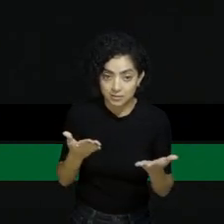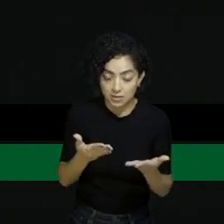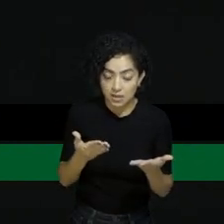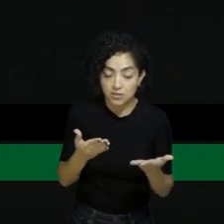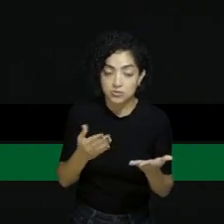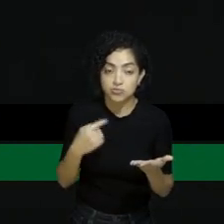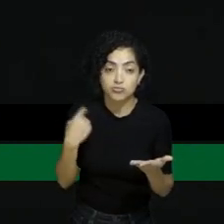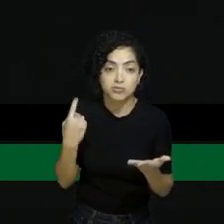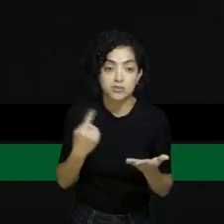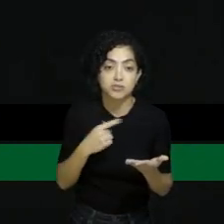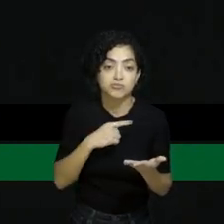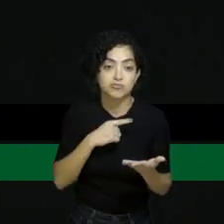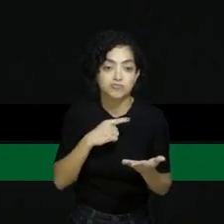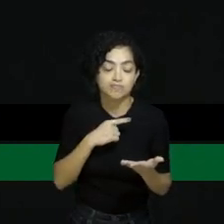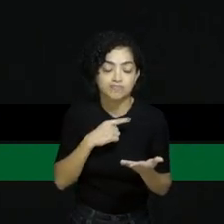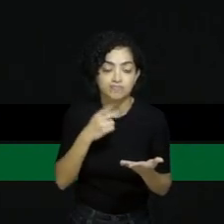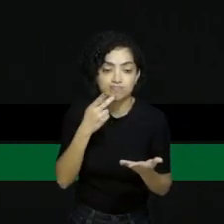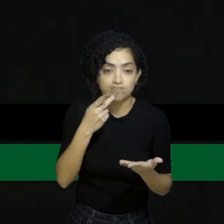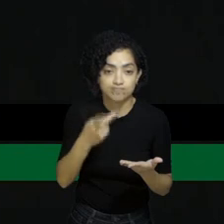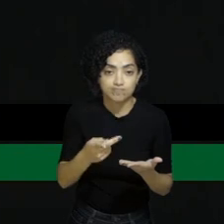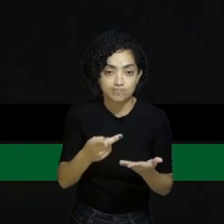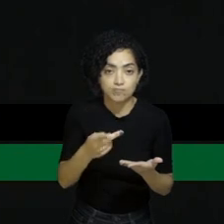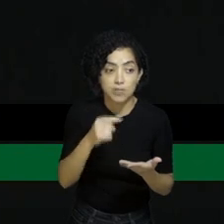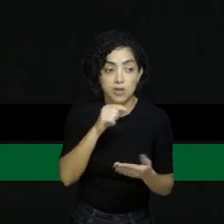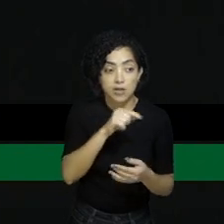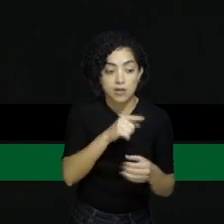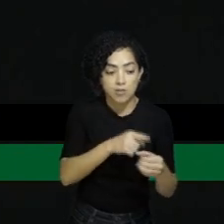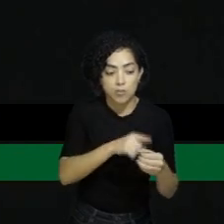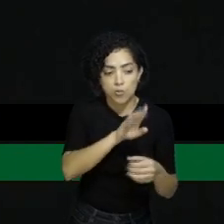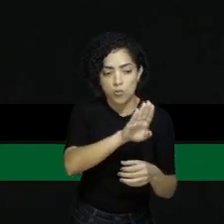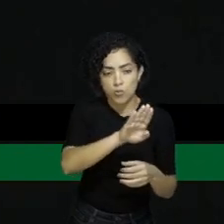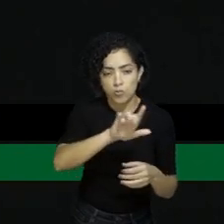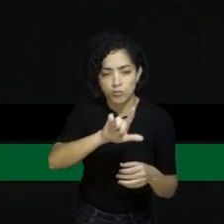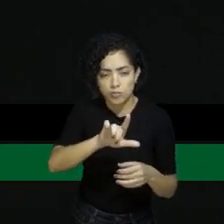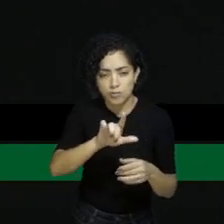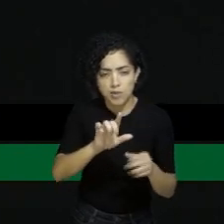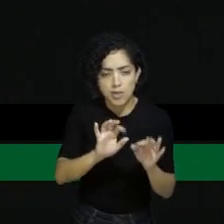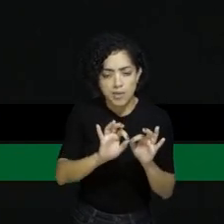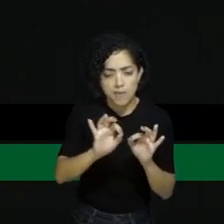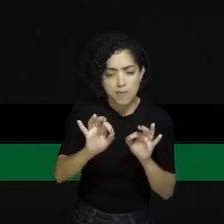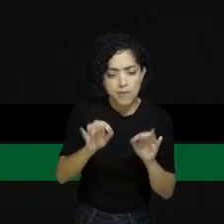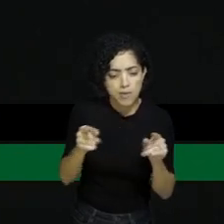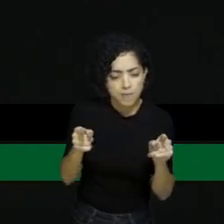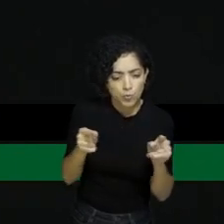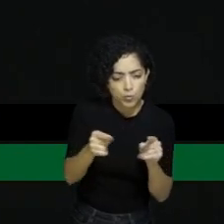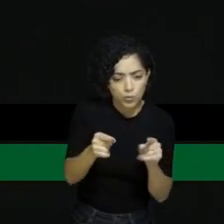Napoleão, de dizer que Blumenau é logo ali para Chapecó.